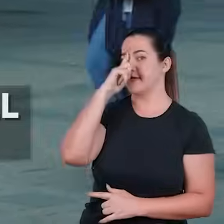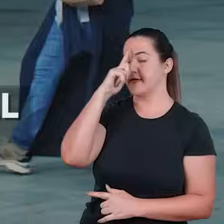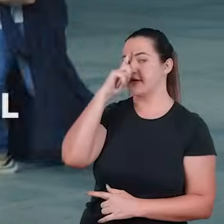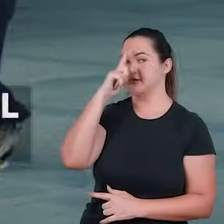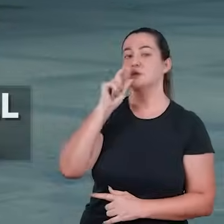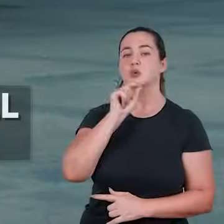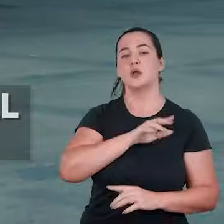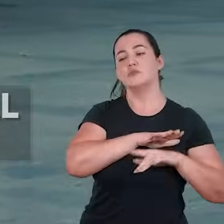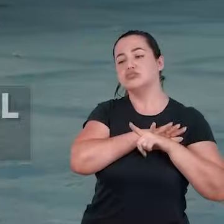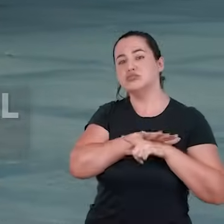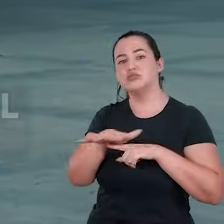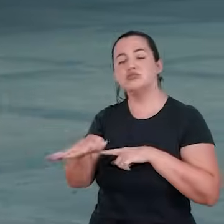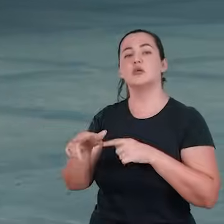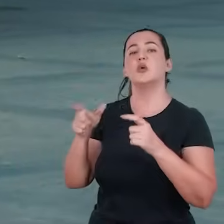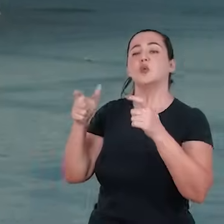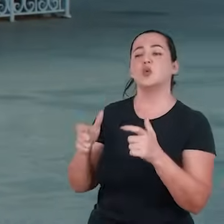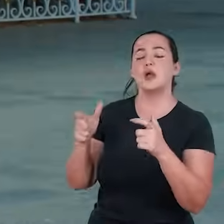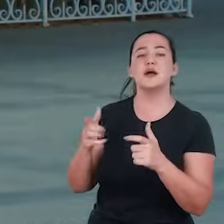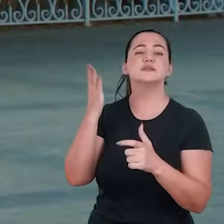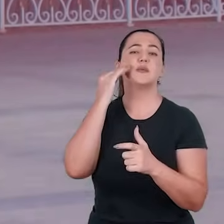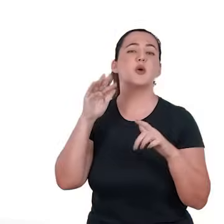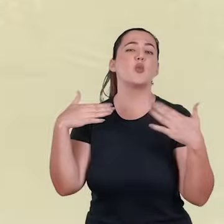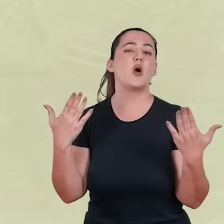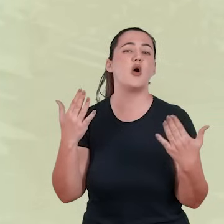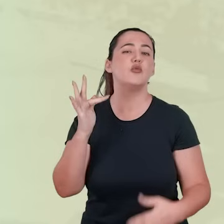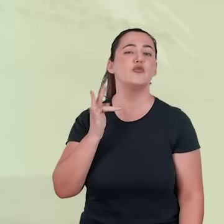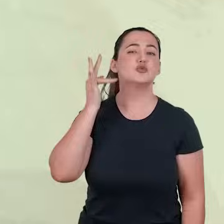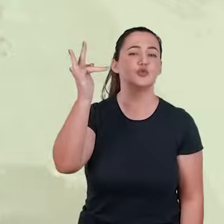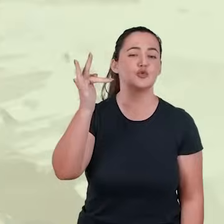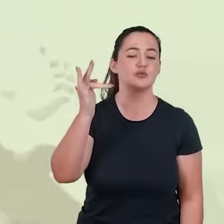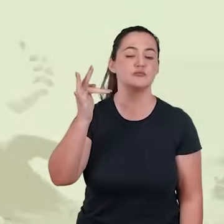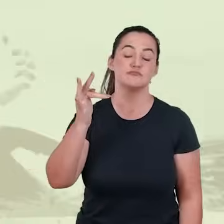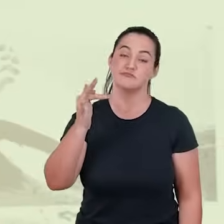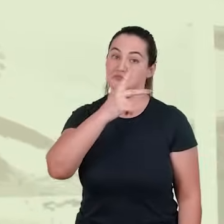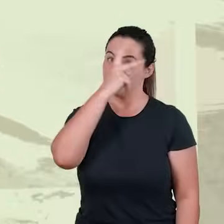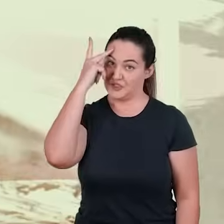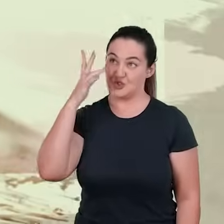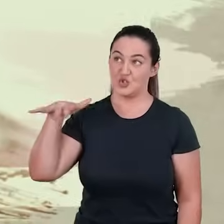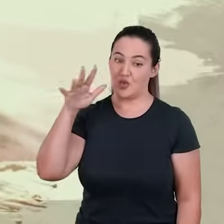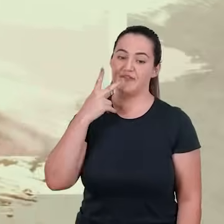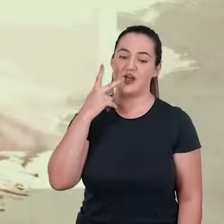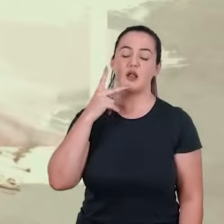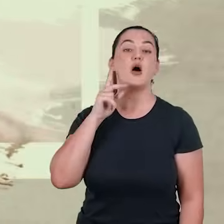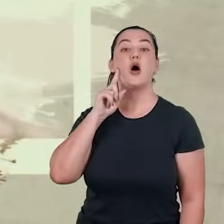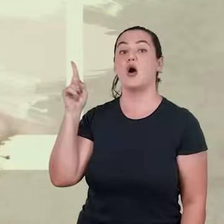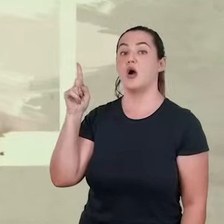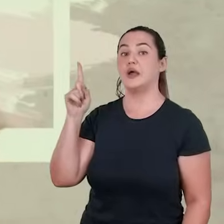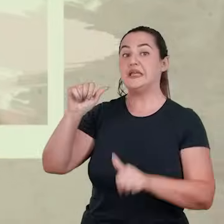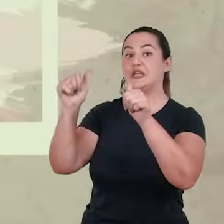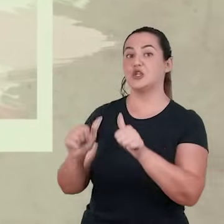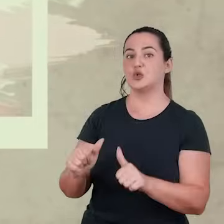dirigiam a esse lugar para saber o futuro. Por quê? Olha que interessante, dizem que quando Zeus